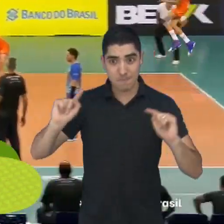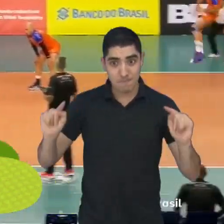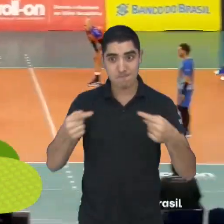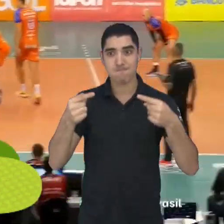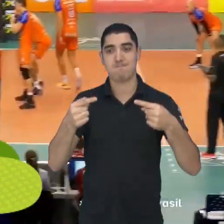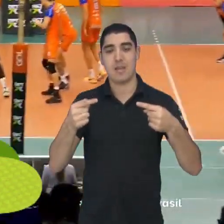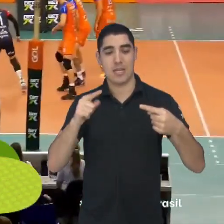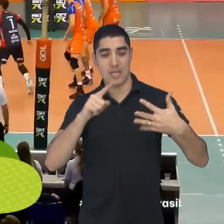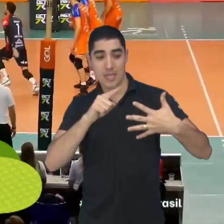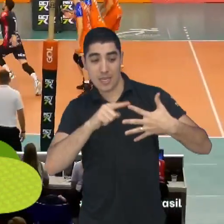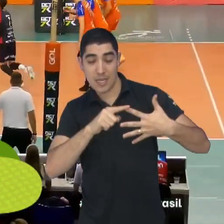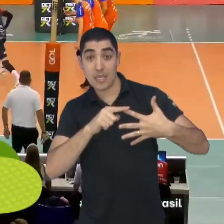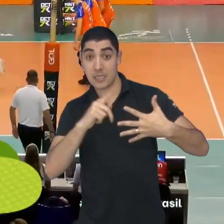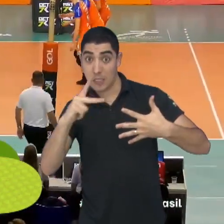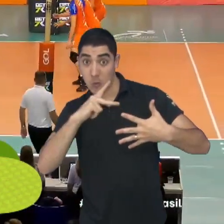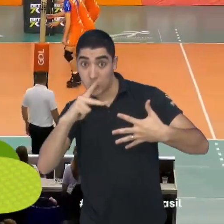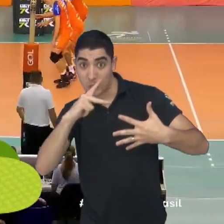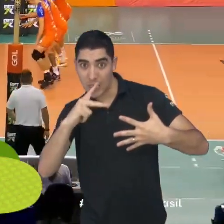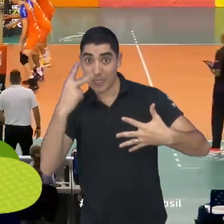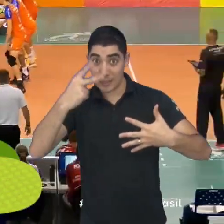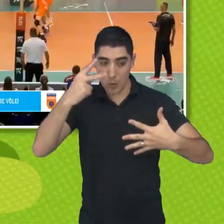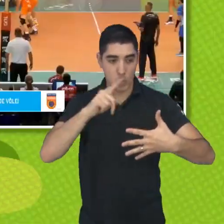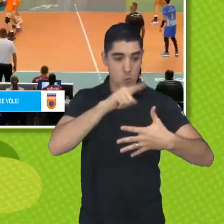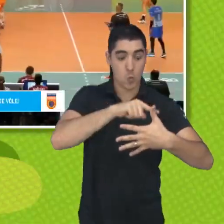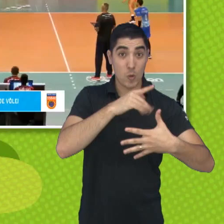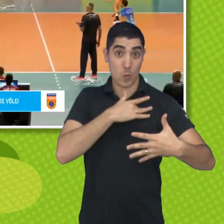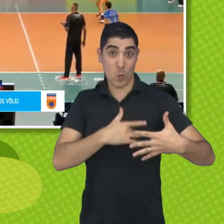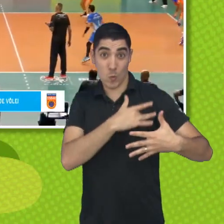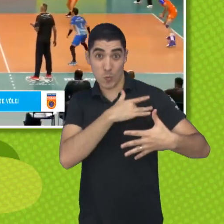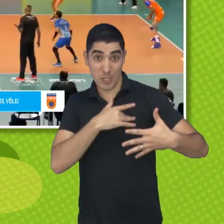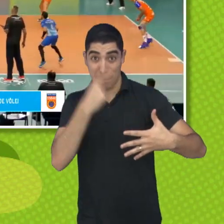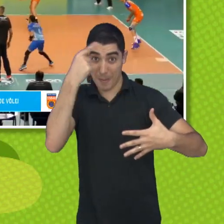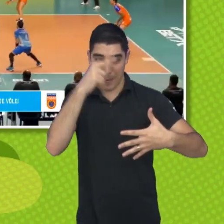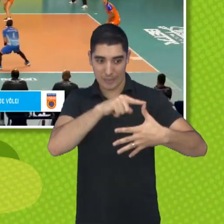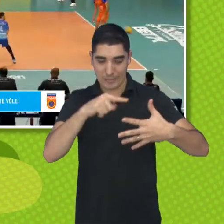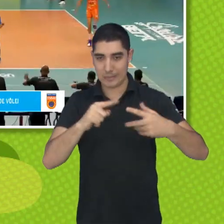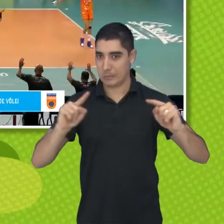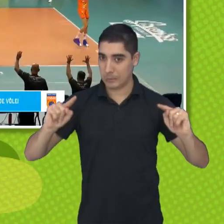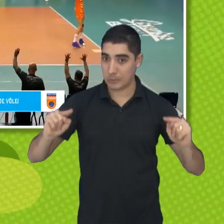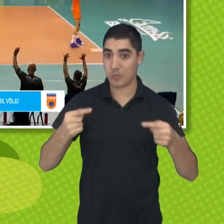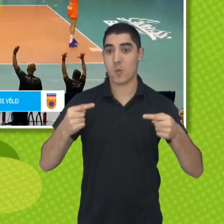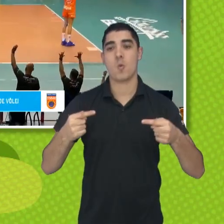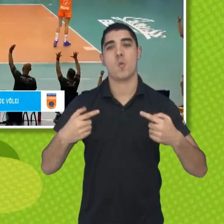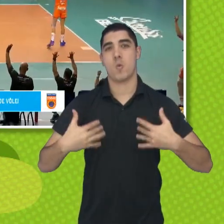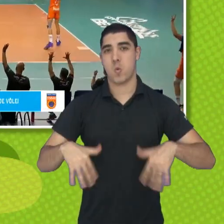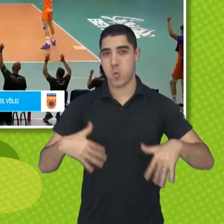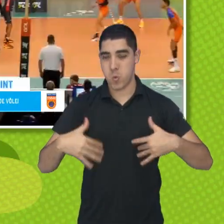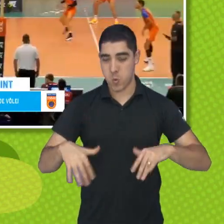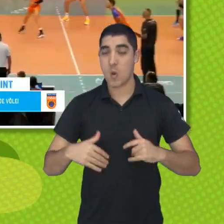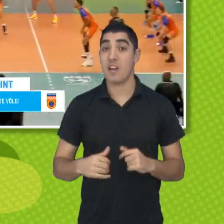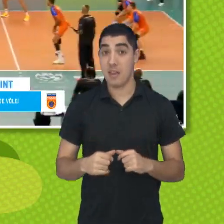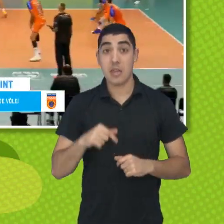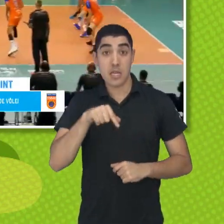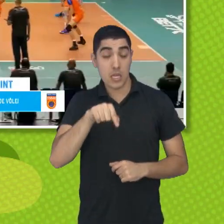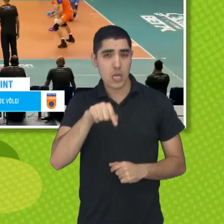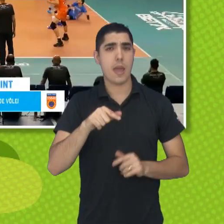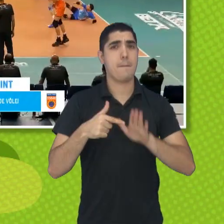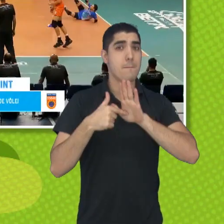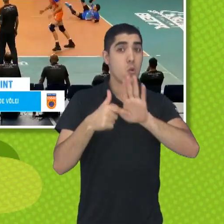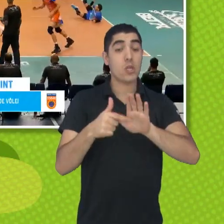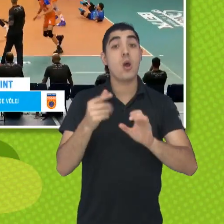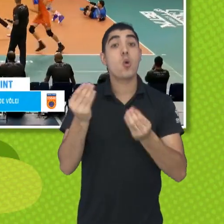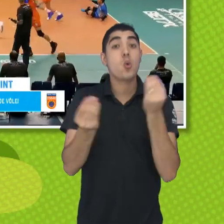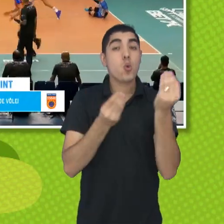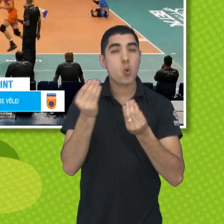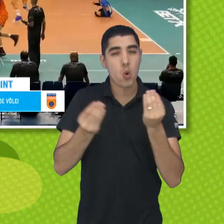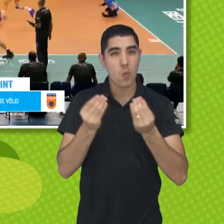tinha um prospecto, né, uma perspectiva do que poderia ser a partida